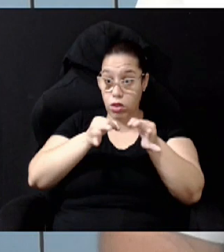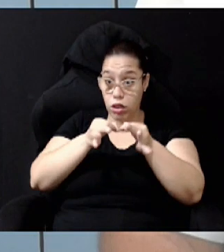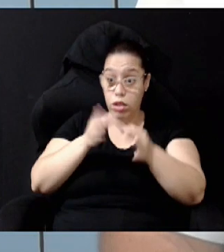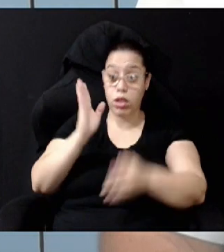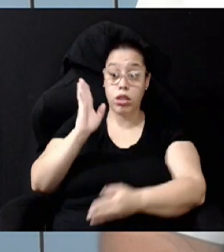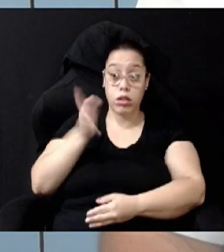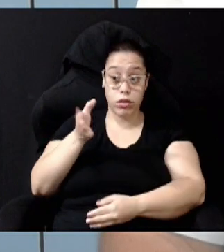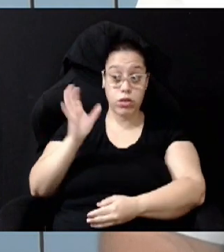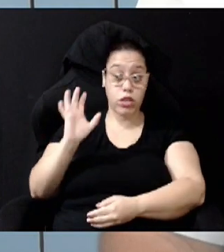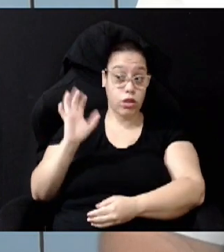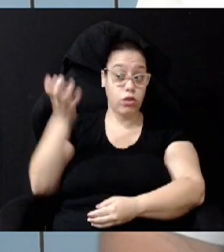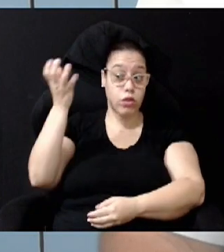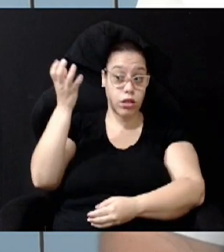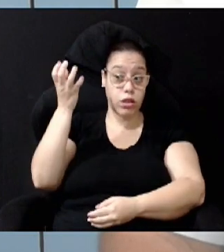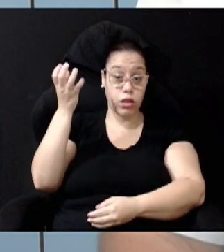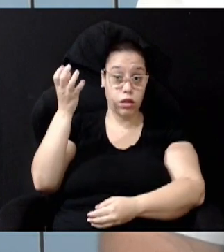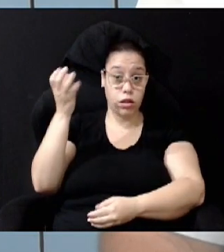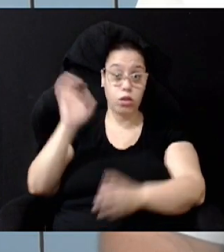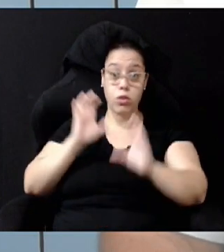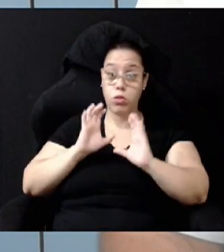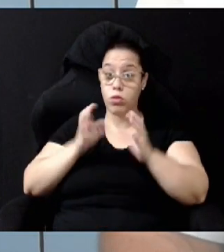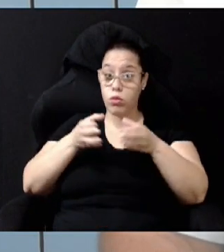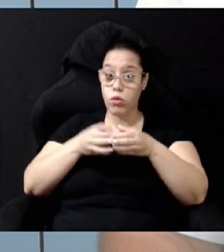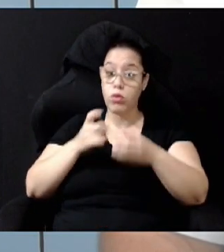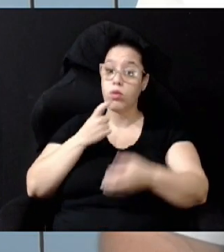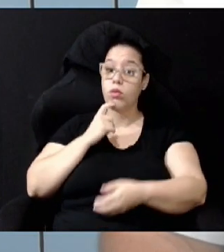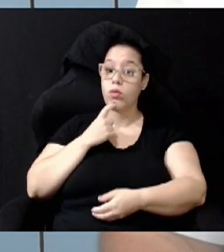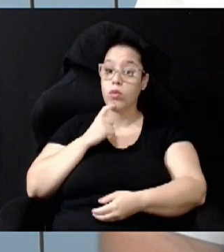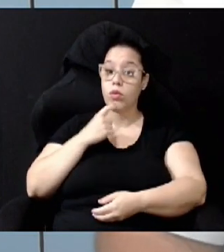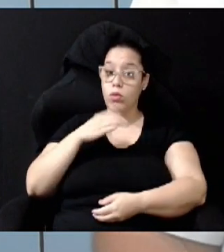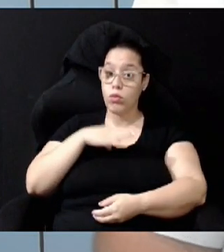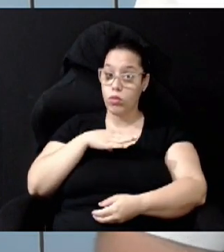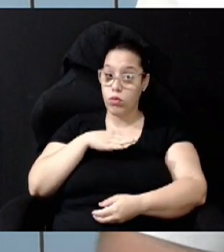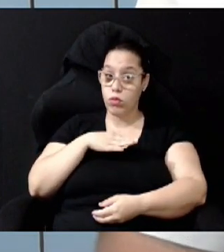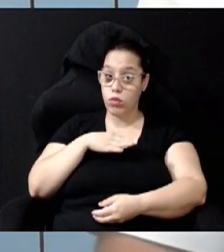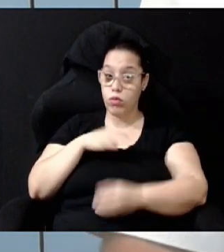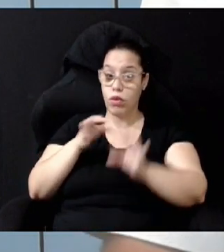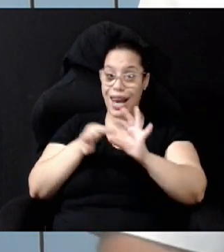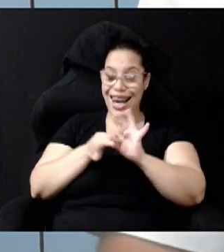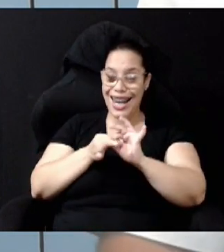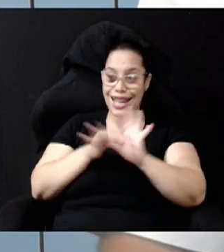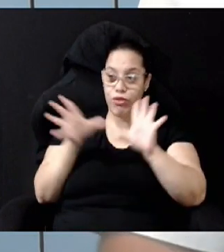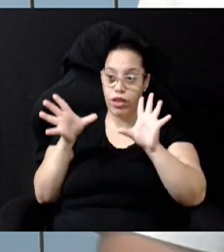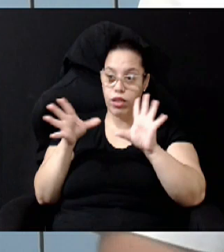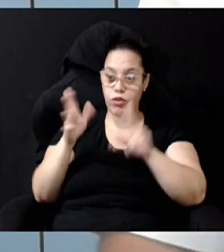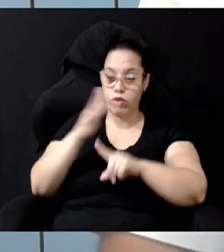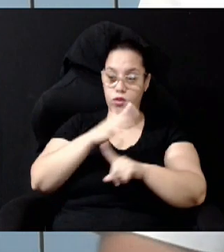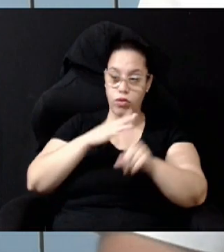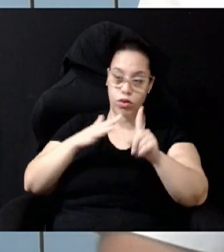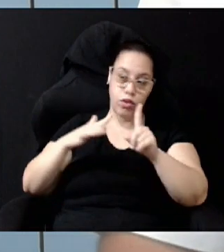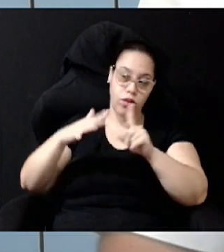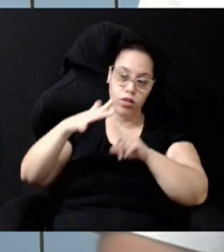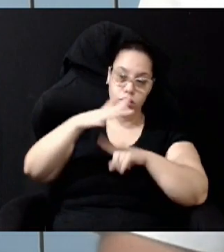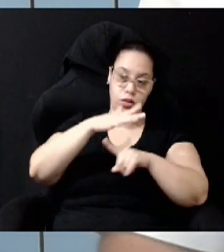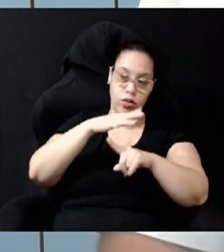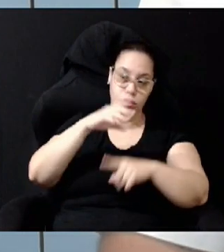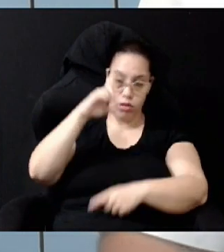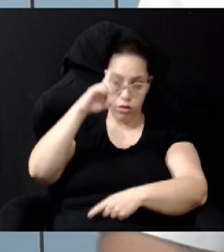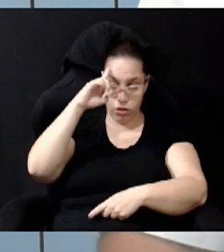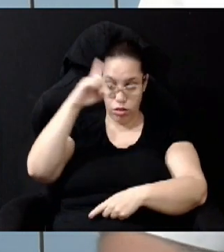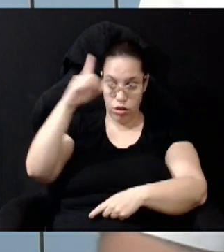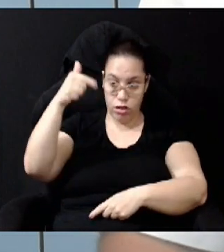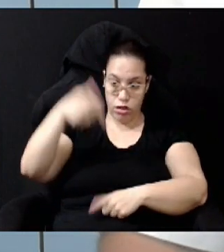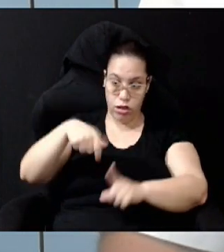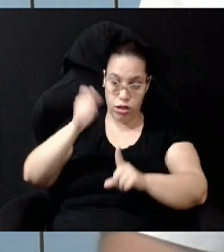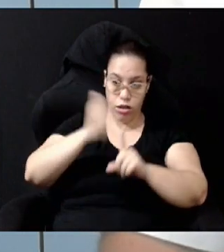realizaram uma conferência em Campinas, que foi uma conferência livre de meio ambiente, no dia 7 de dezembro. Como